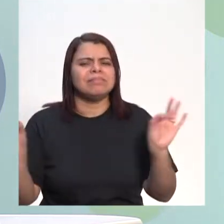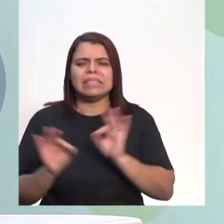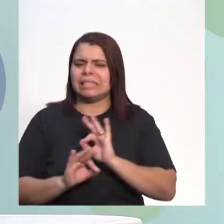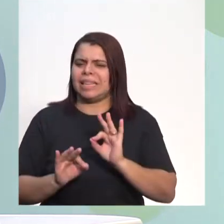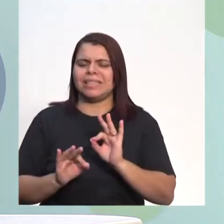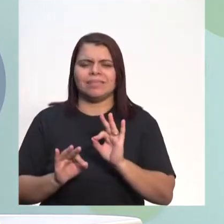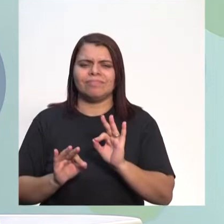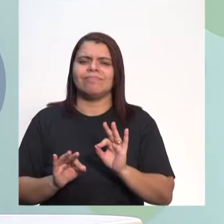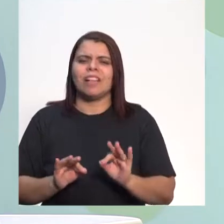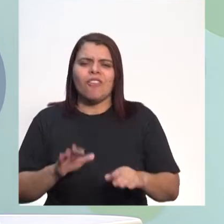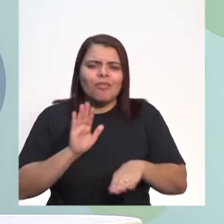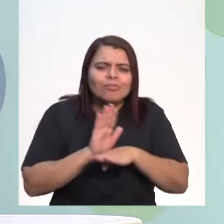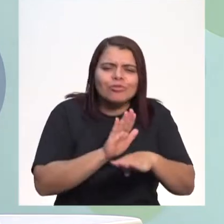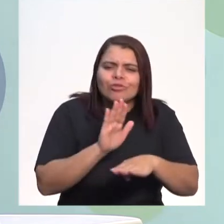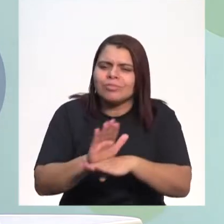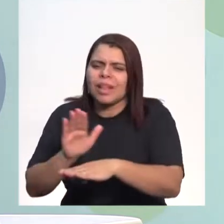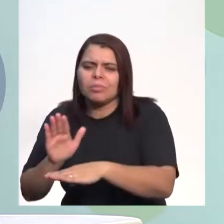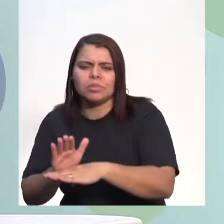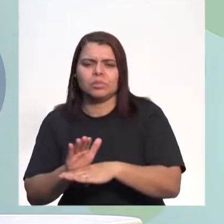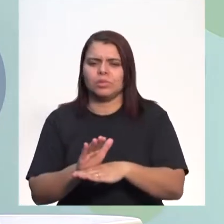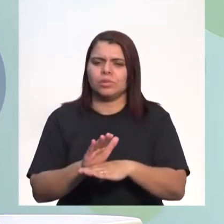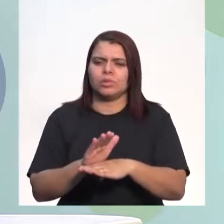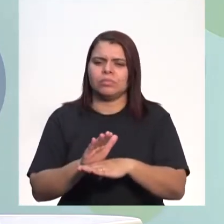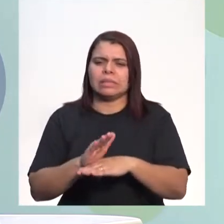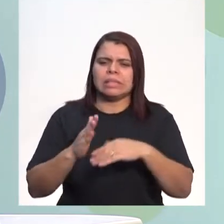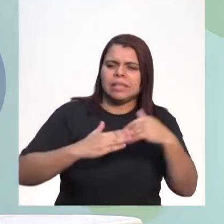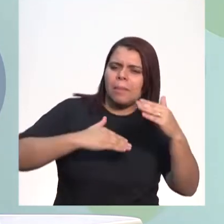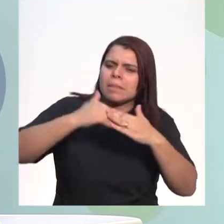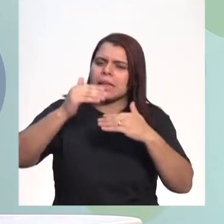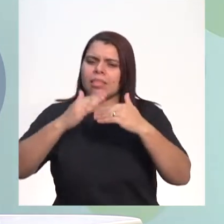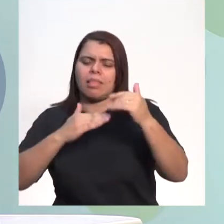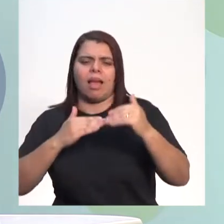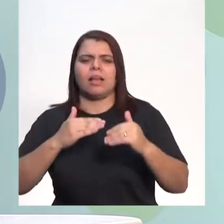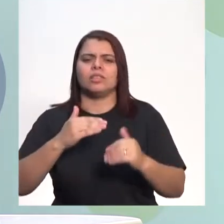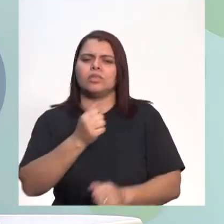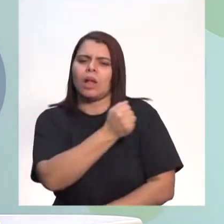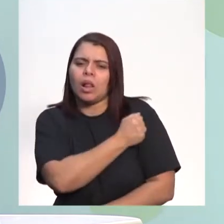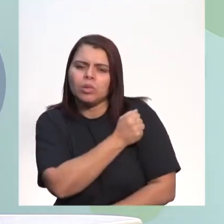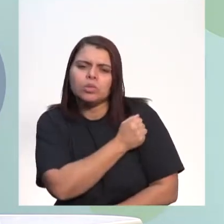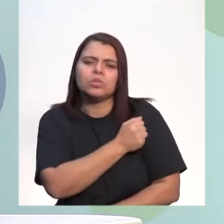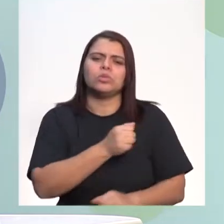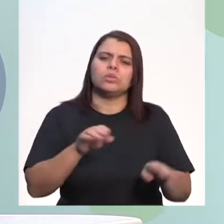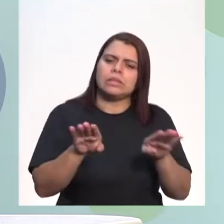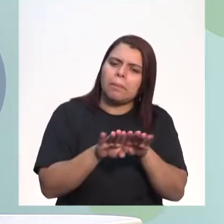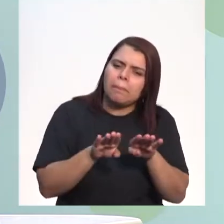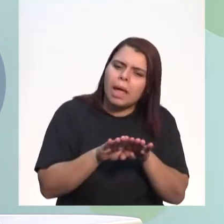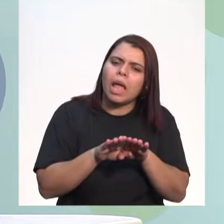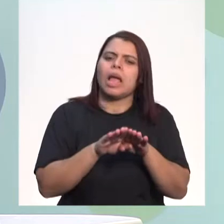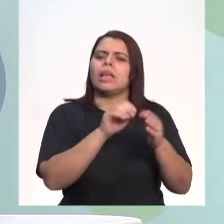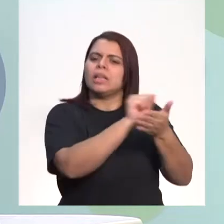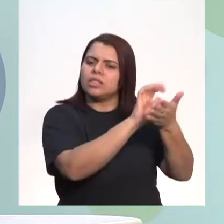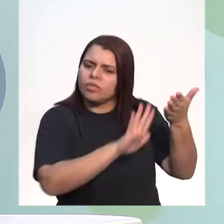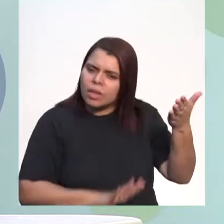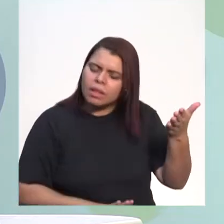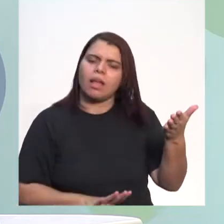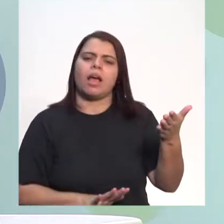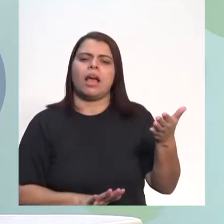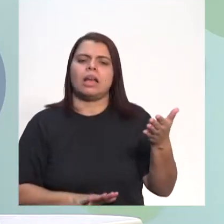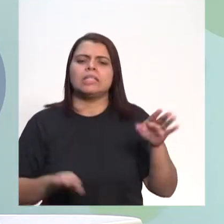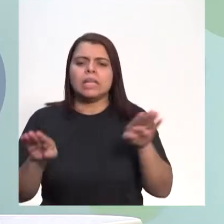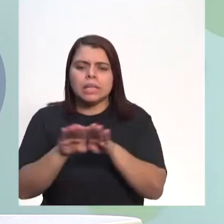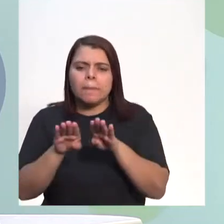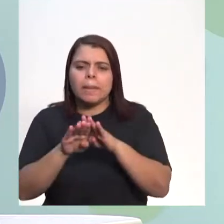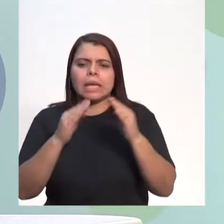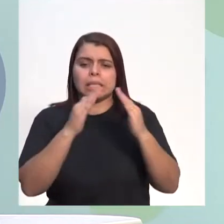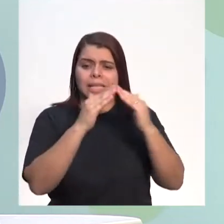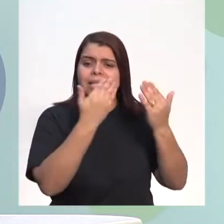no desenvolvimento não só das discussões de ATPC, mas principalmente na elaboração das atividades e das aulas que nós teremos